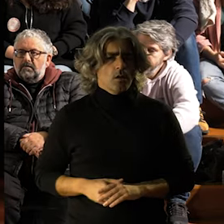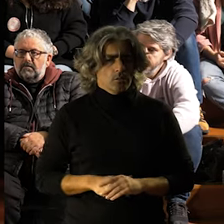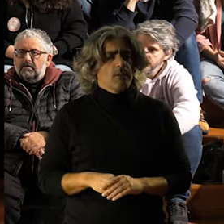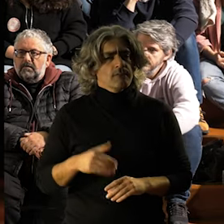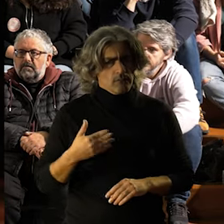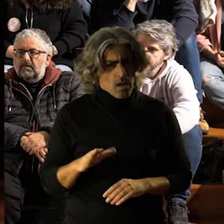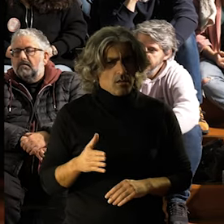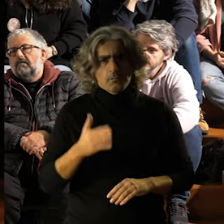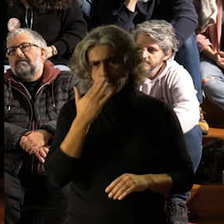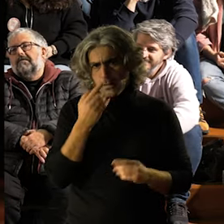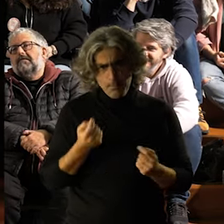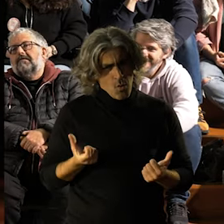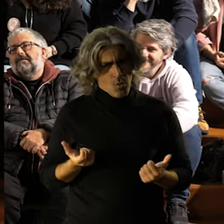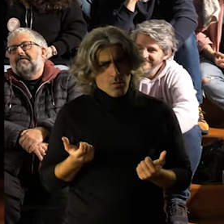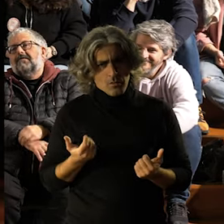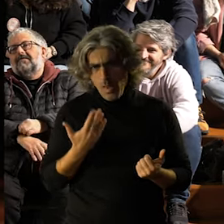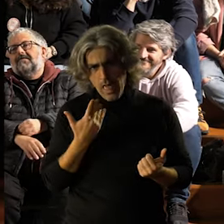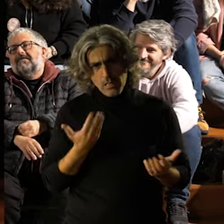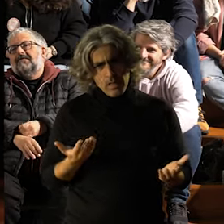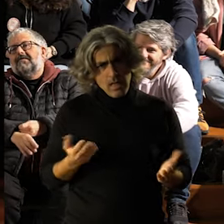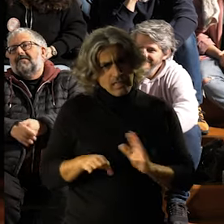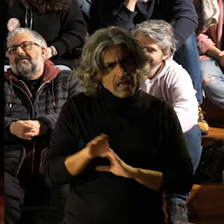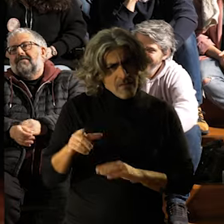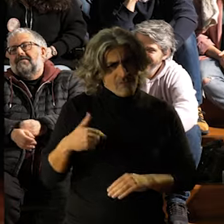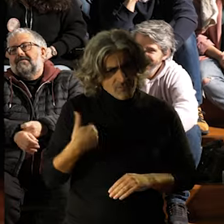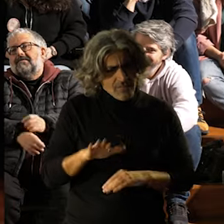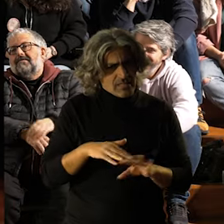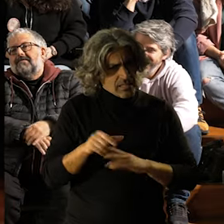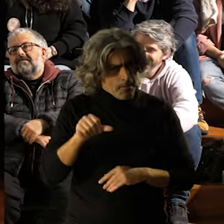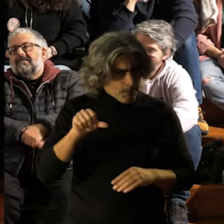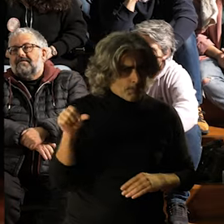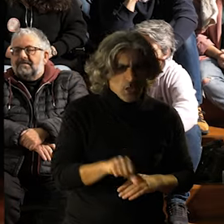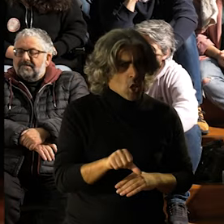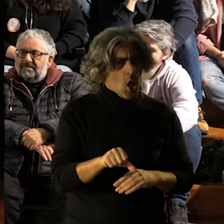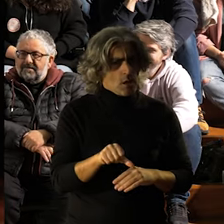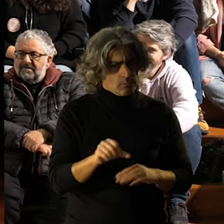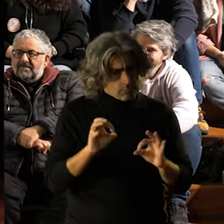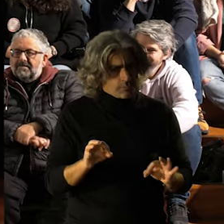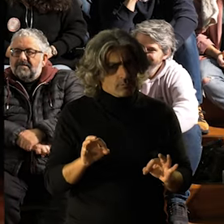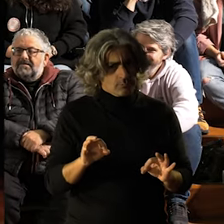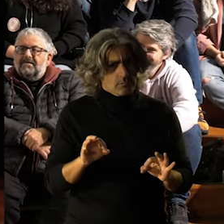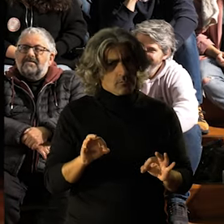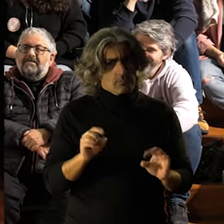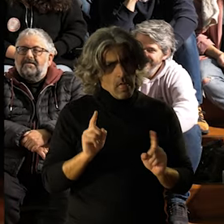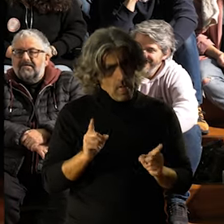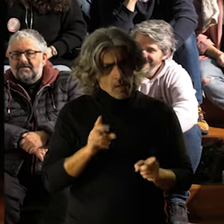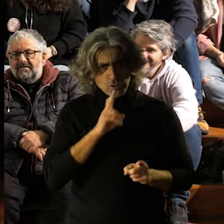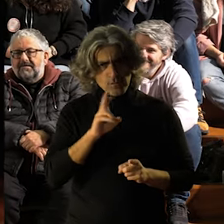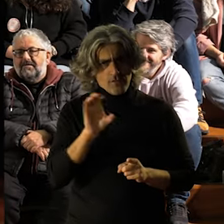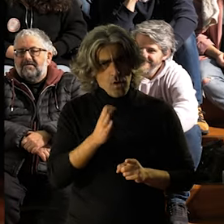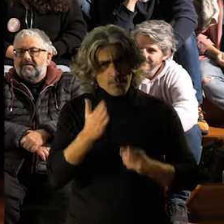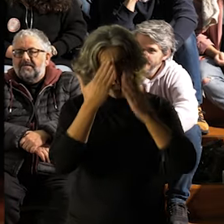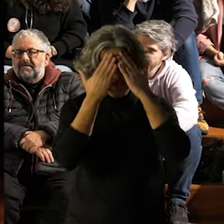É pouquinho, não é? A direita fará pior? A sério? É assim que se responde